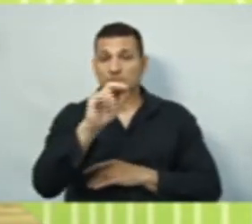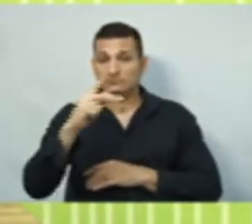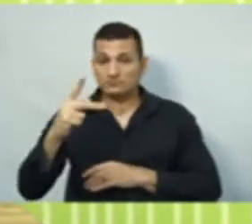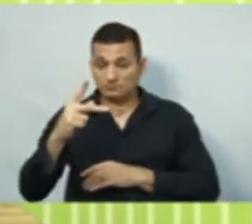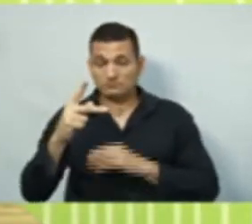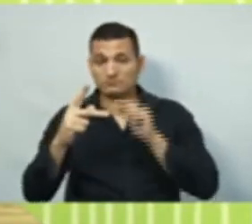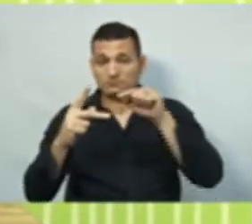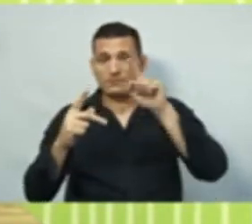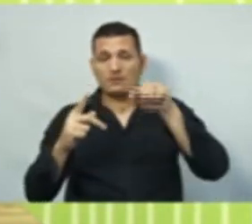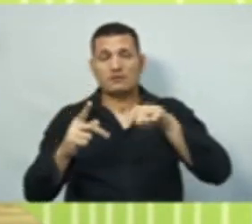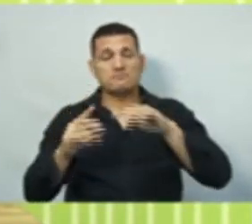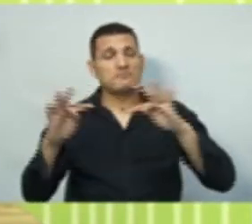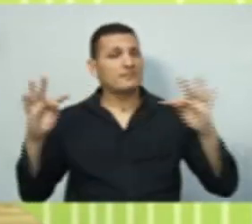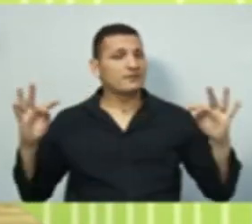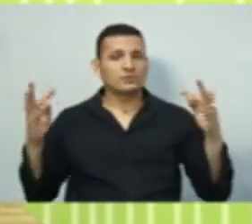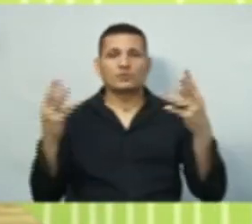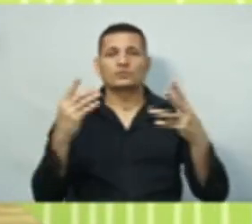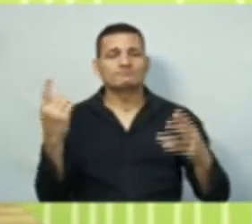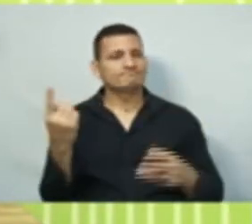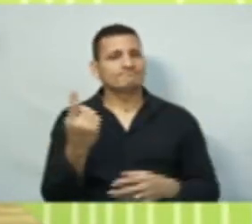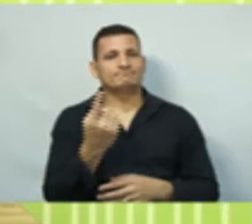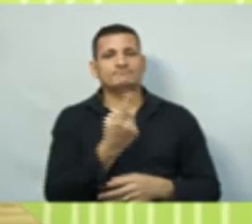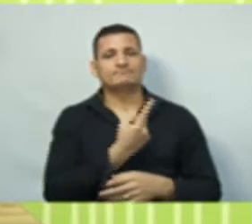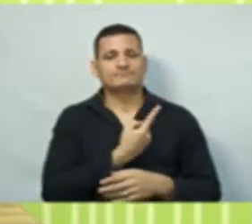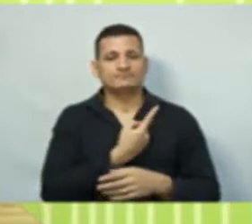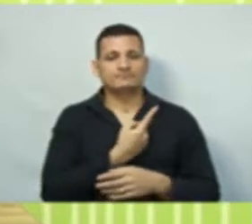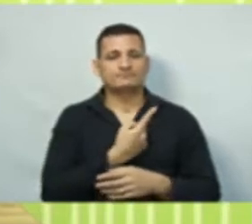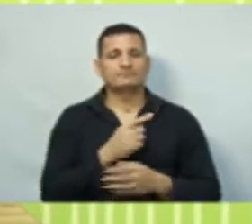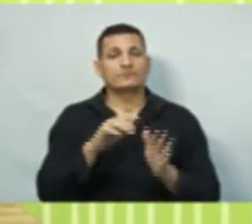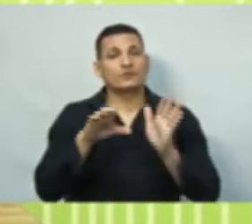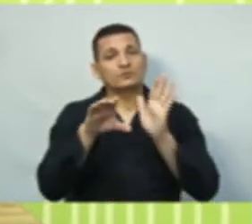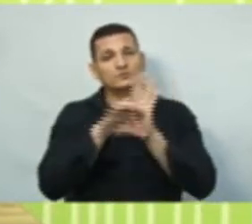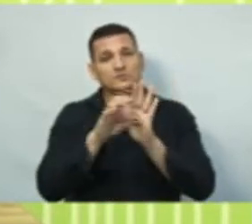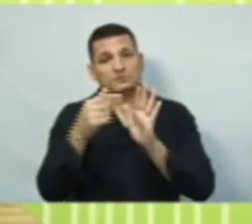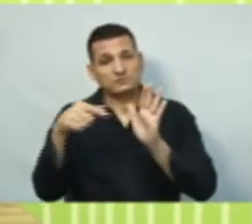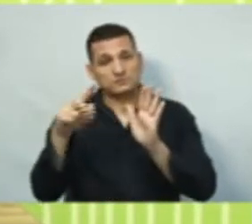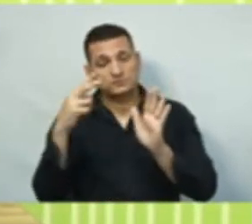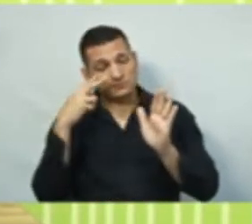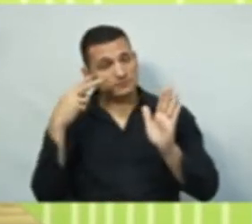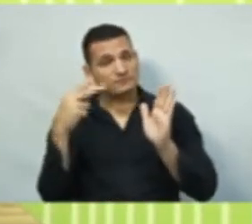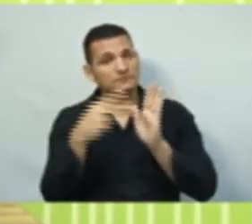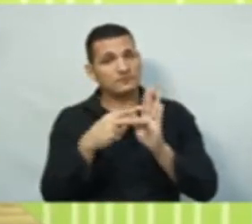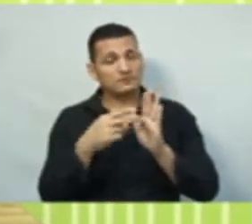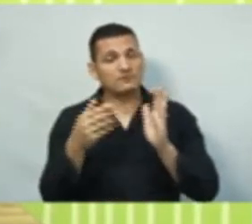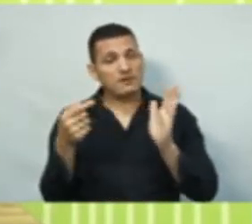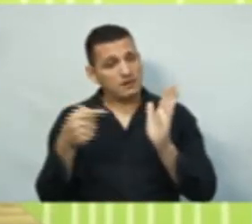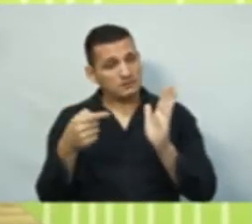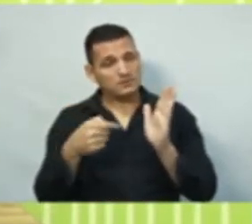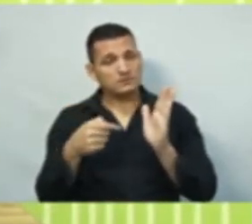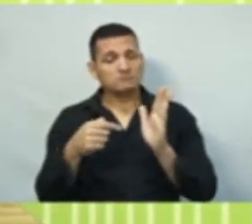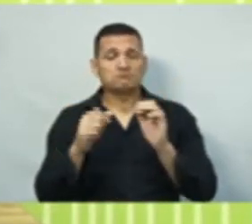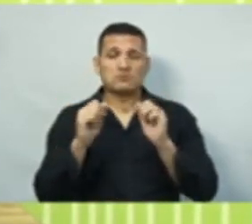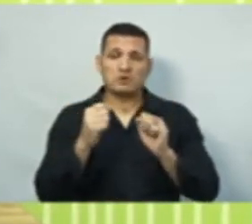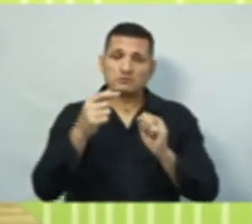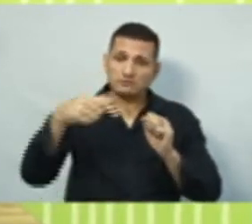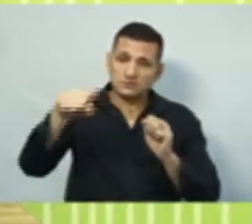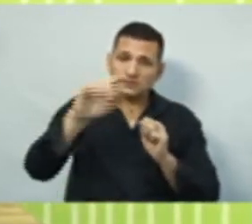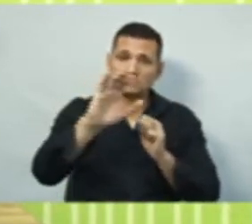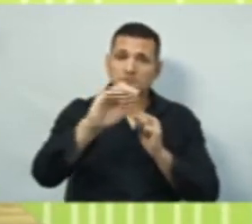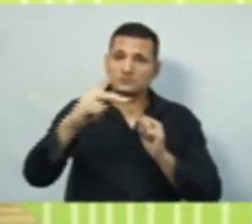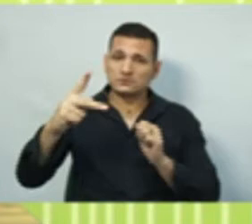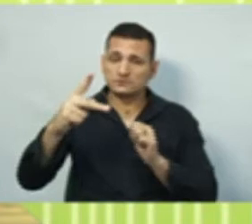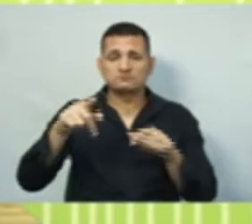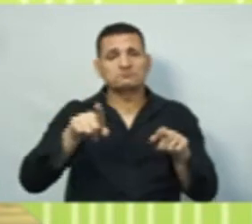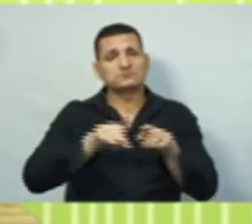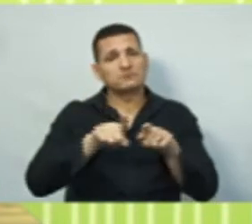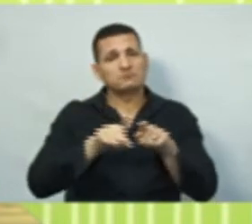Cooperativas é para todos nós. Os conceitos que vocês estão vendo aqui, tanto cabe para vocês no cooperativismo quanto